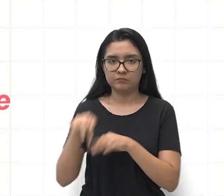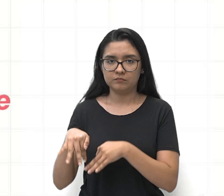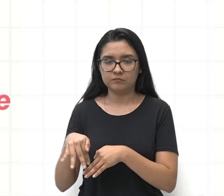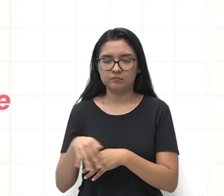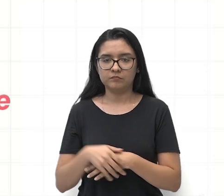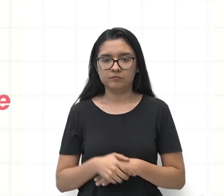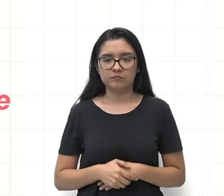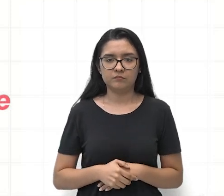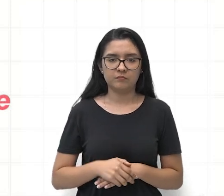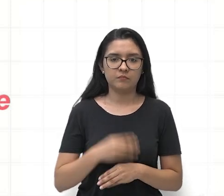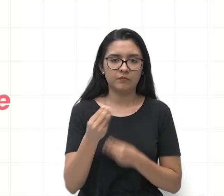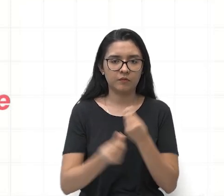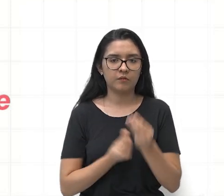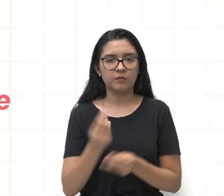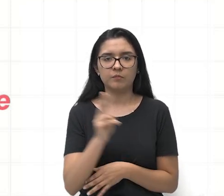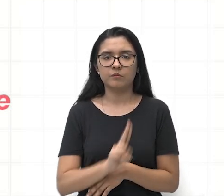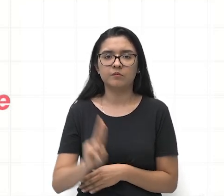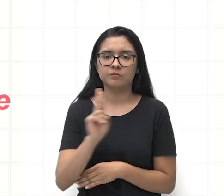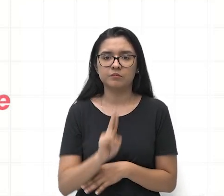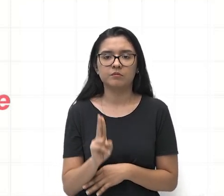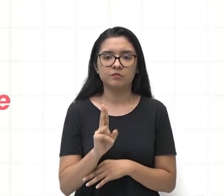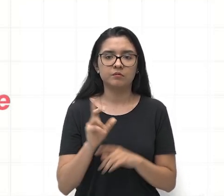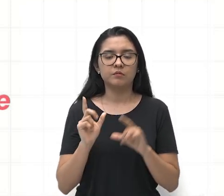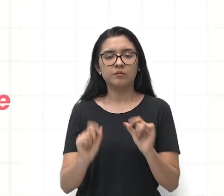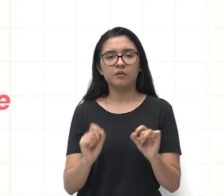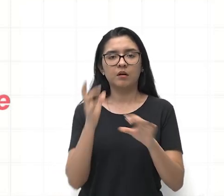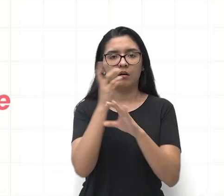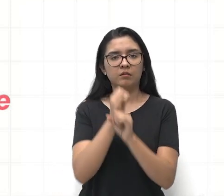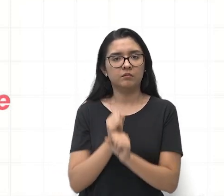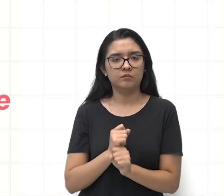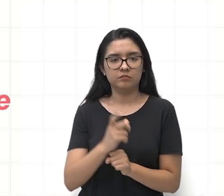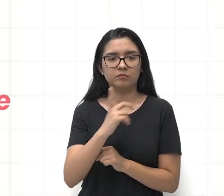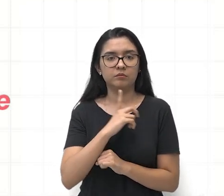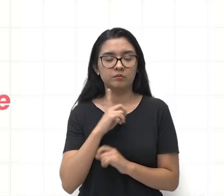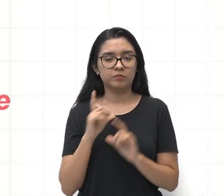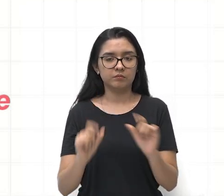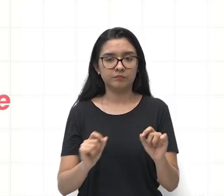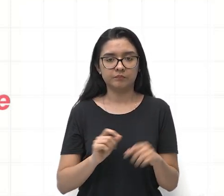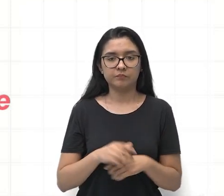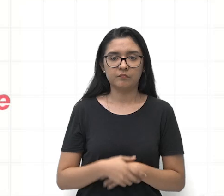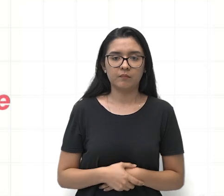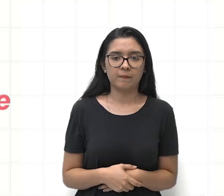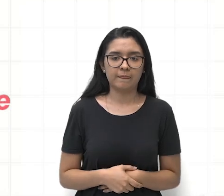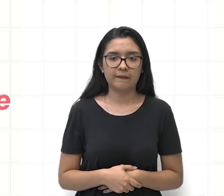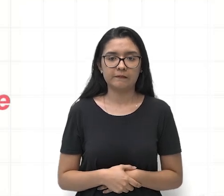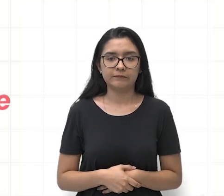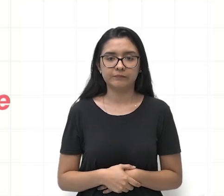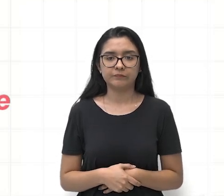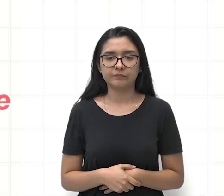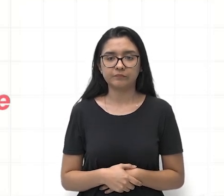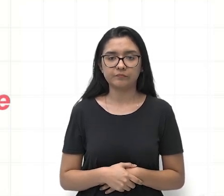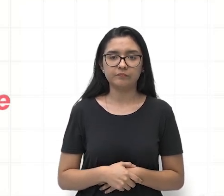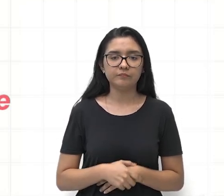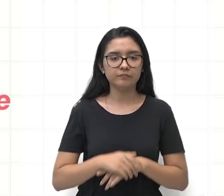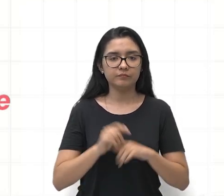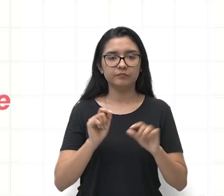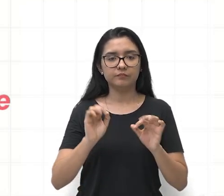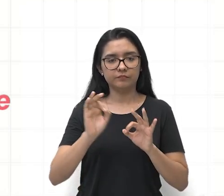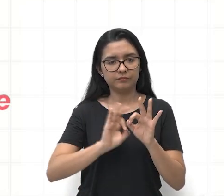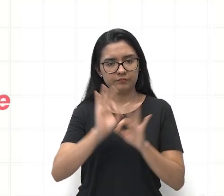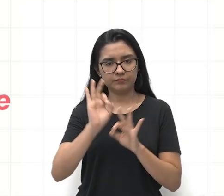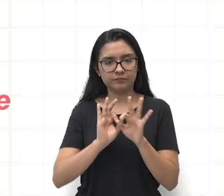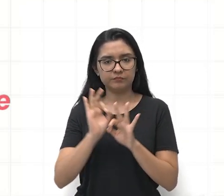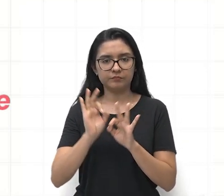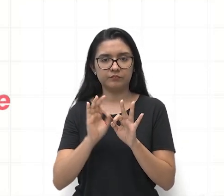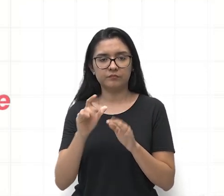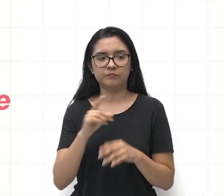Como é que se faz isso aqui usando a calculadora? Nós vamos ter aqui, vou colocar aqui, senão a gente não vai ver. Só basta